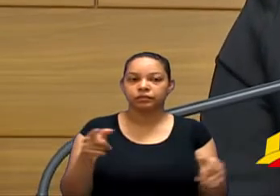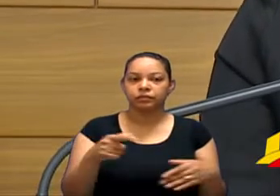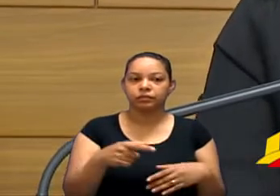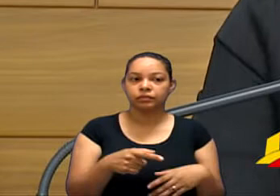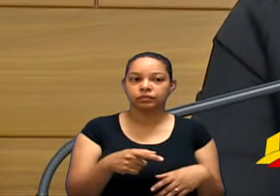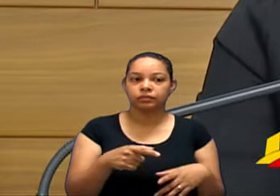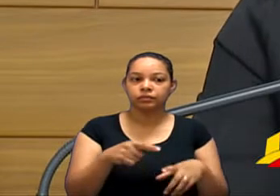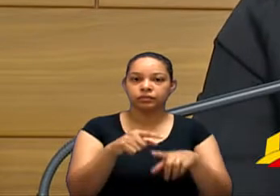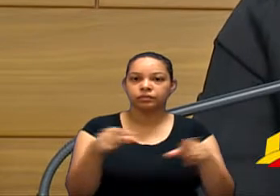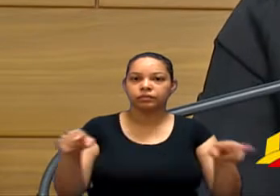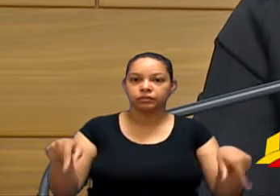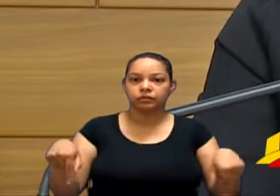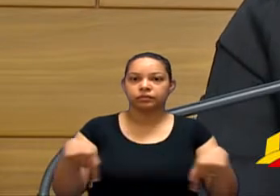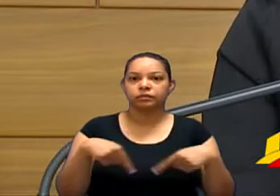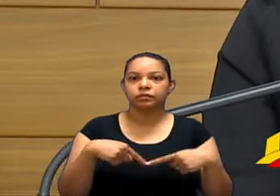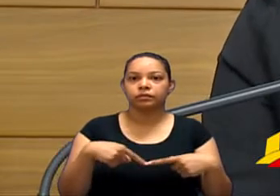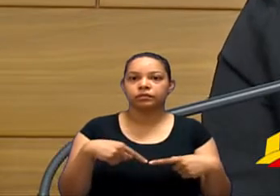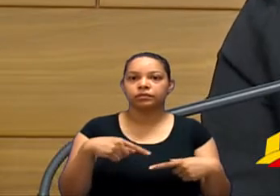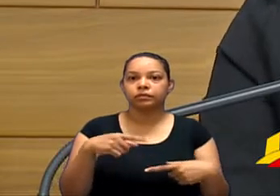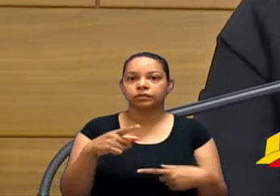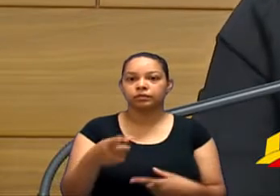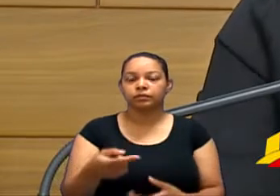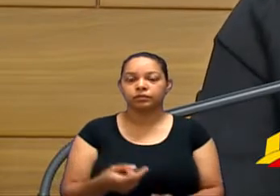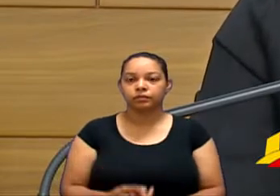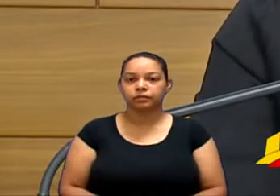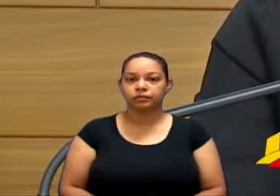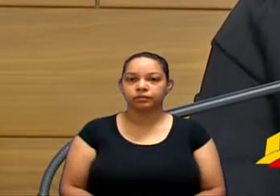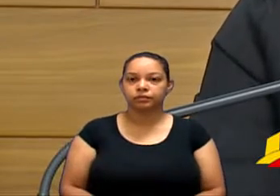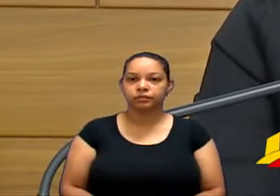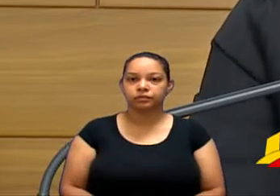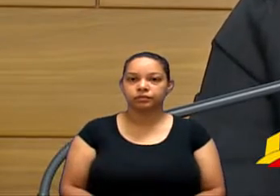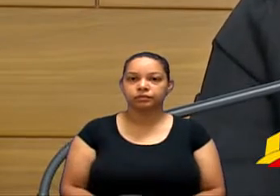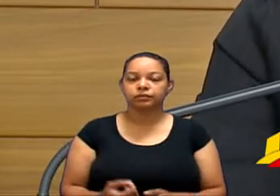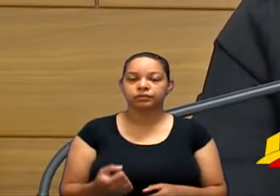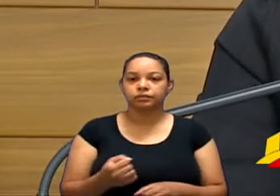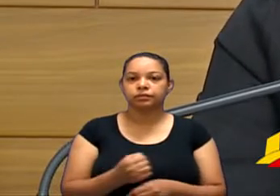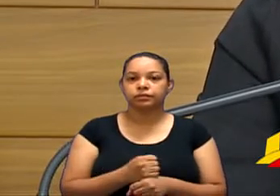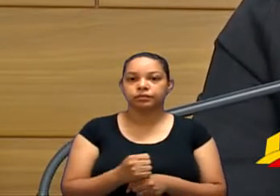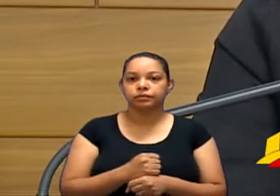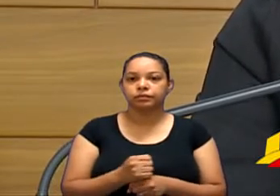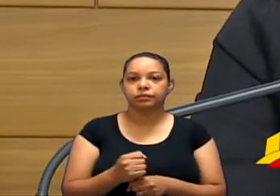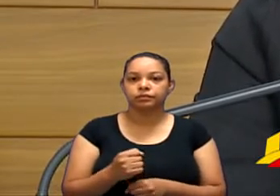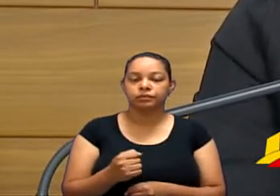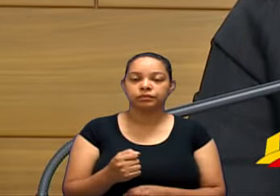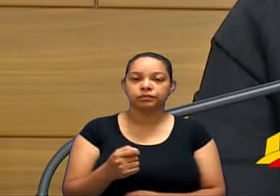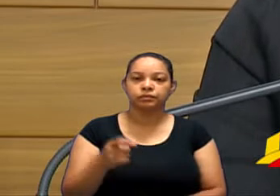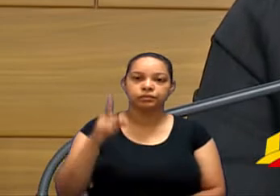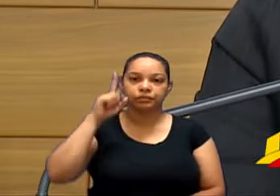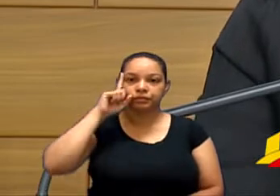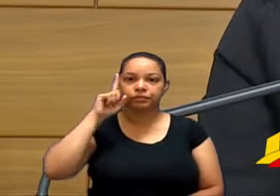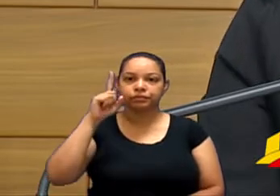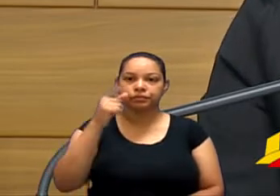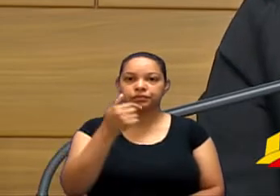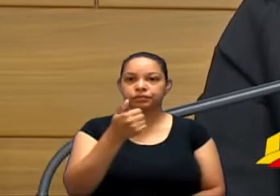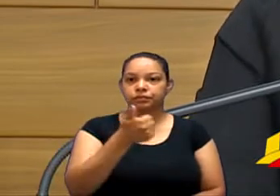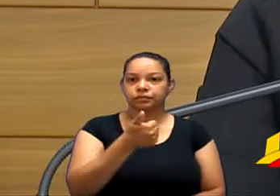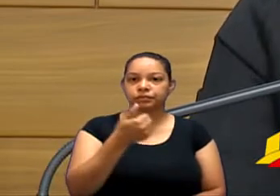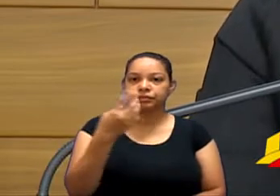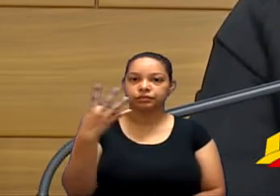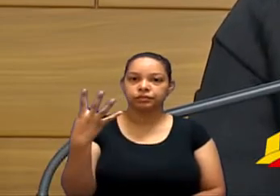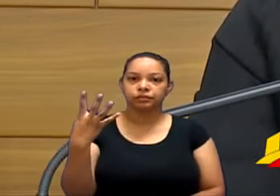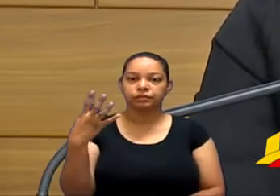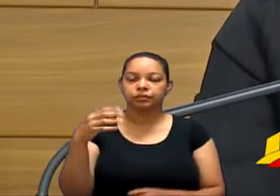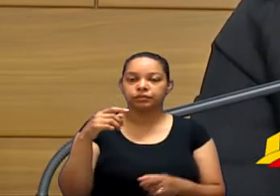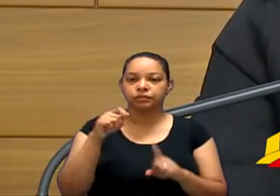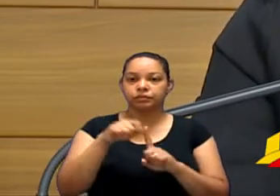públicas no período de 14 de outubro a 11 de novembro através de cadastro prévio numa prova digital localizado no site